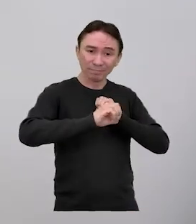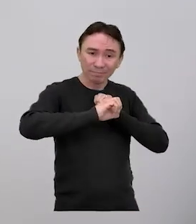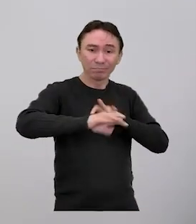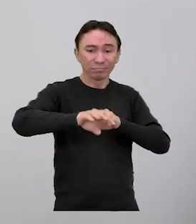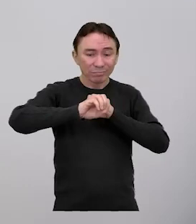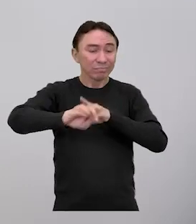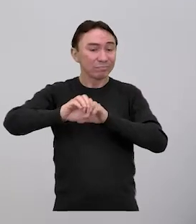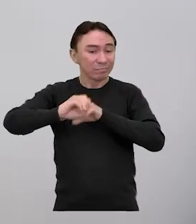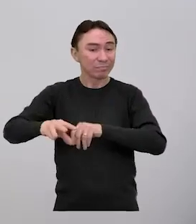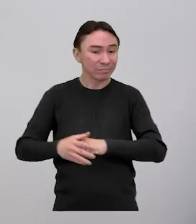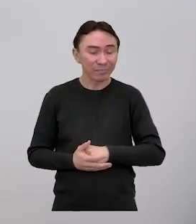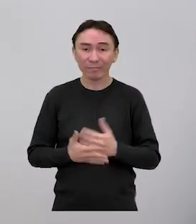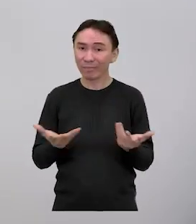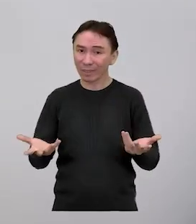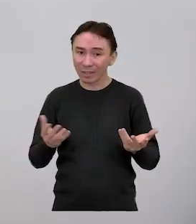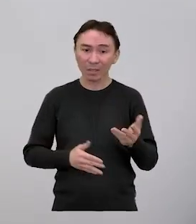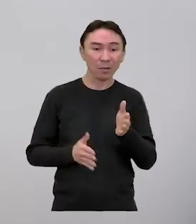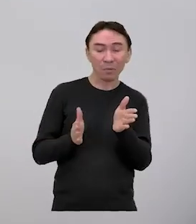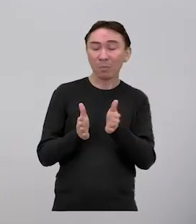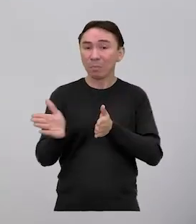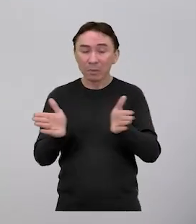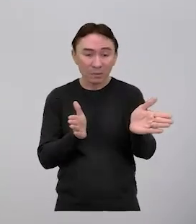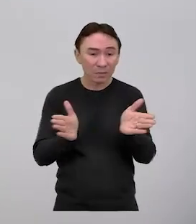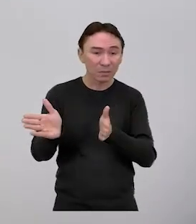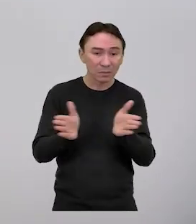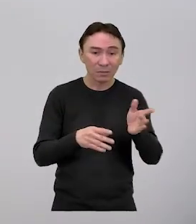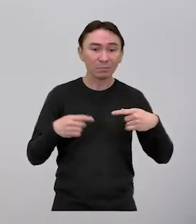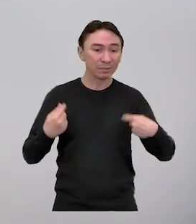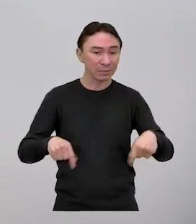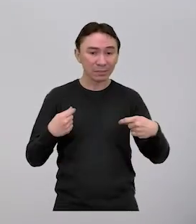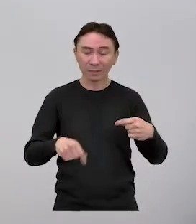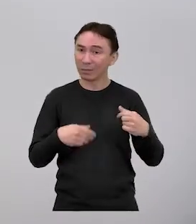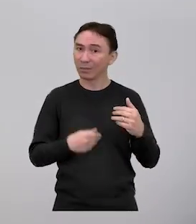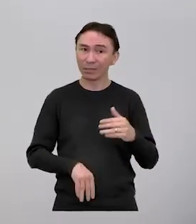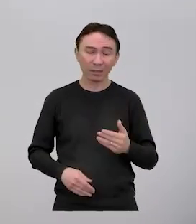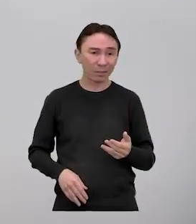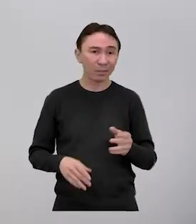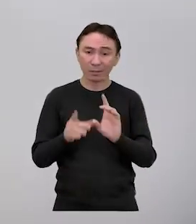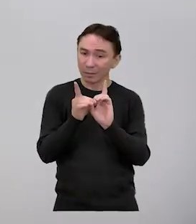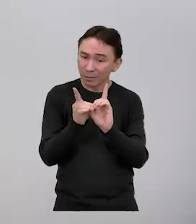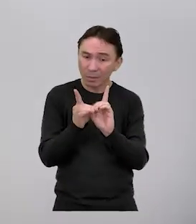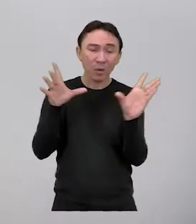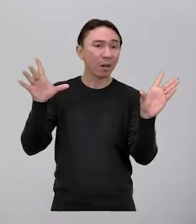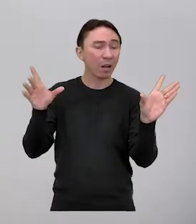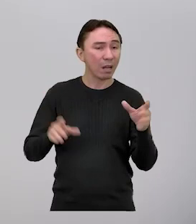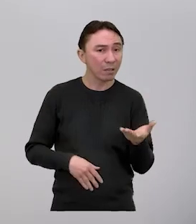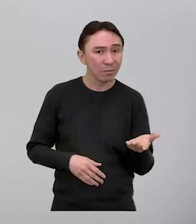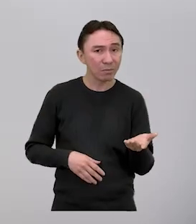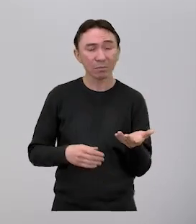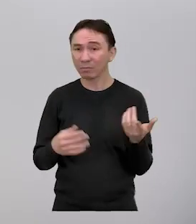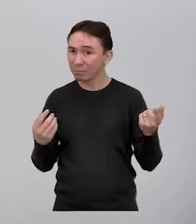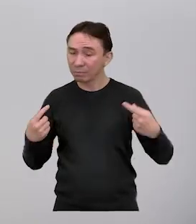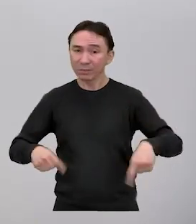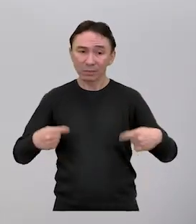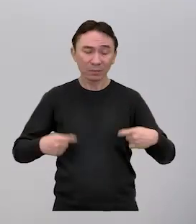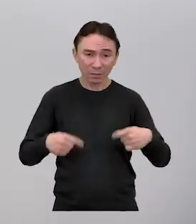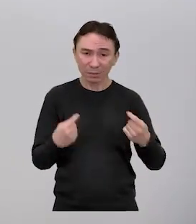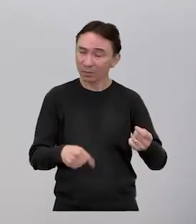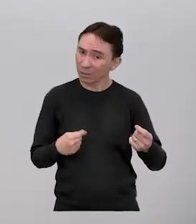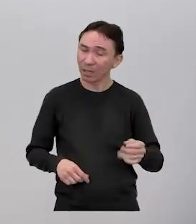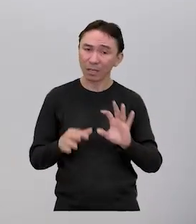acesso tem que ser mais democrático, mais fluido, porque todo mundo ganha, né? E o principal ganho é